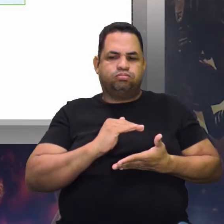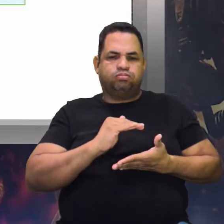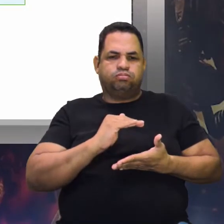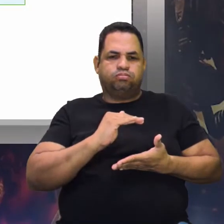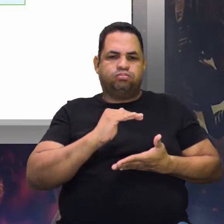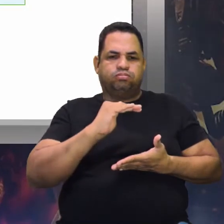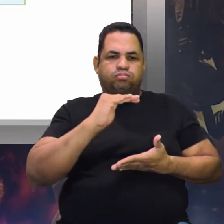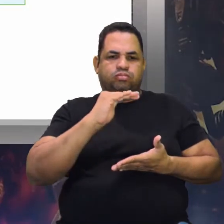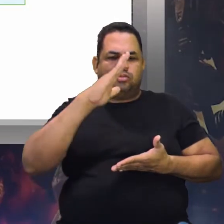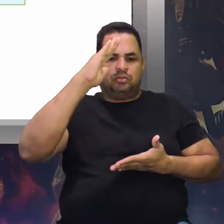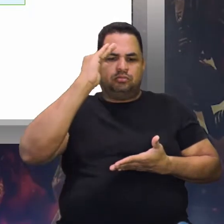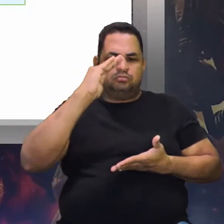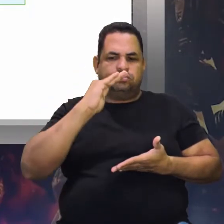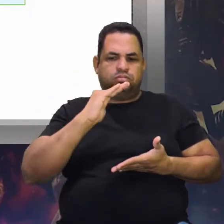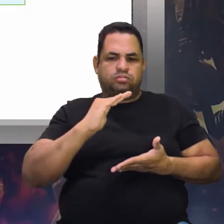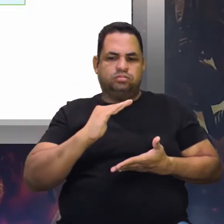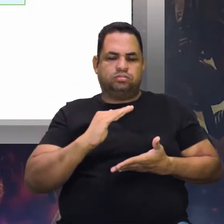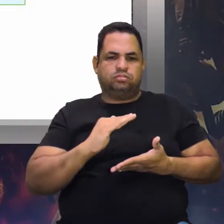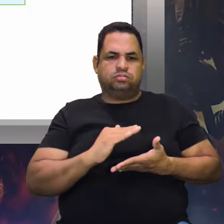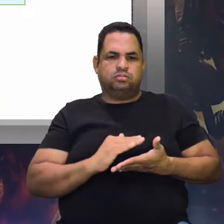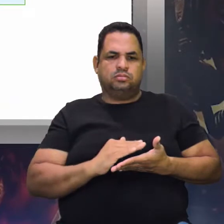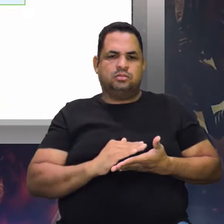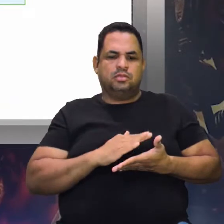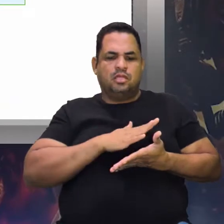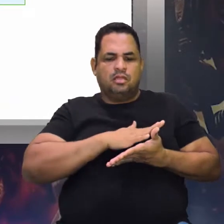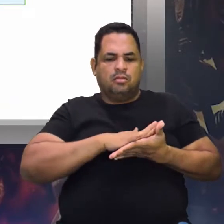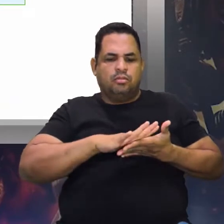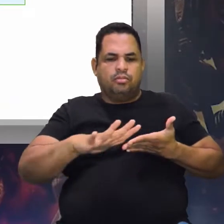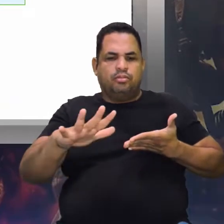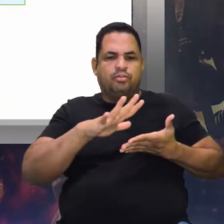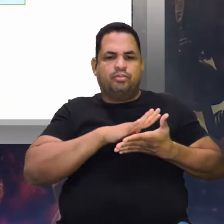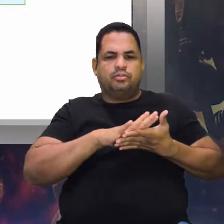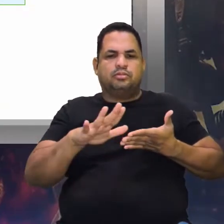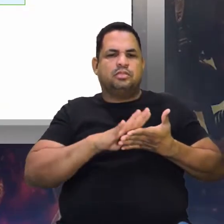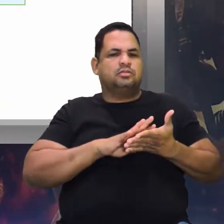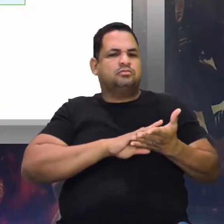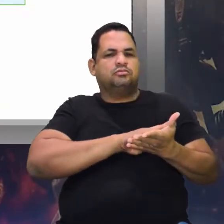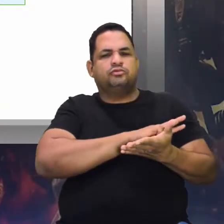Quando a água desce, que ela lavou a terra por vários meses,